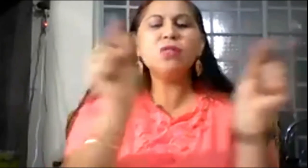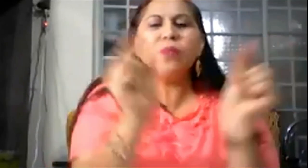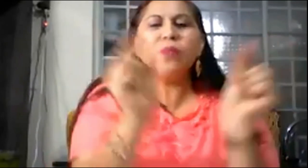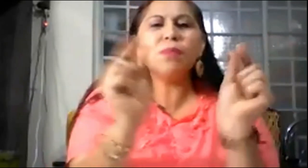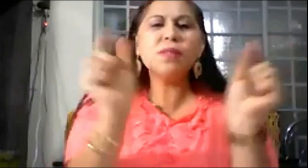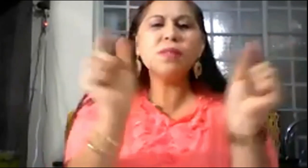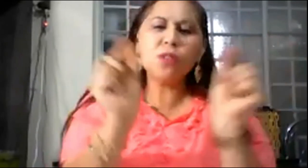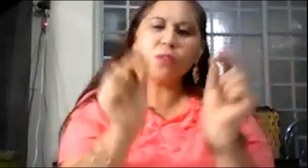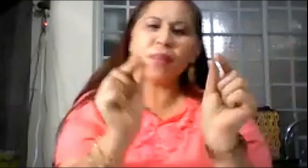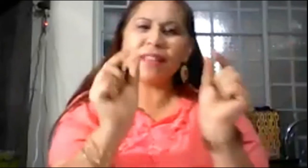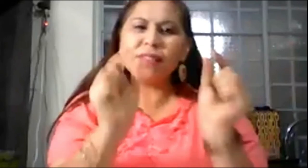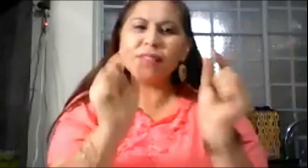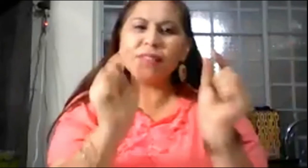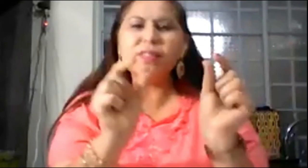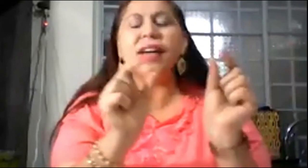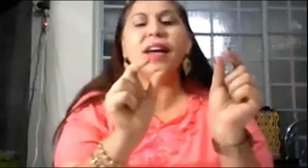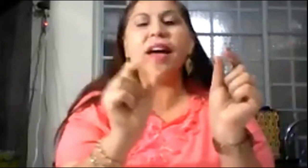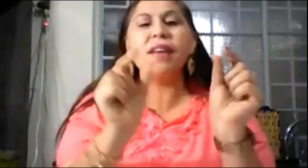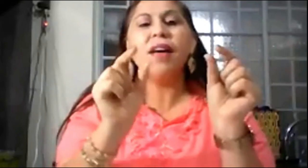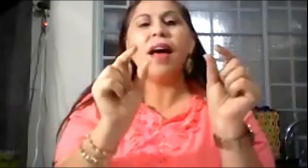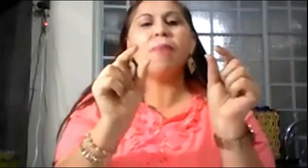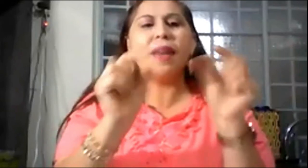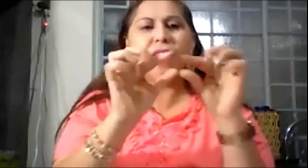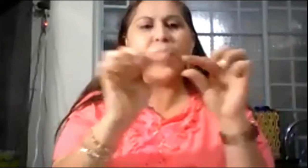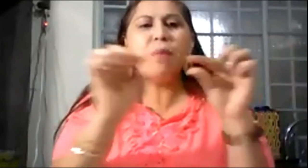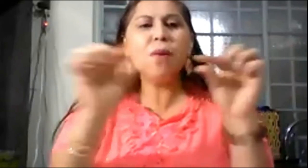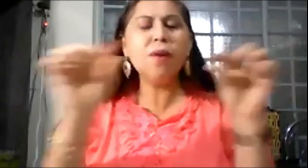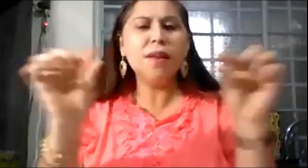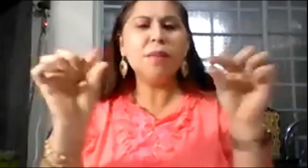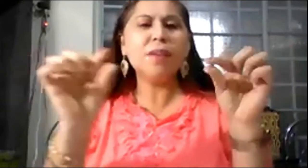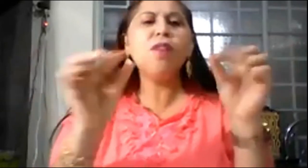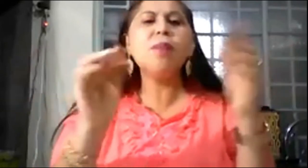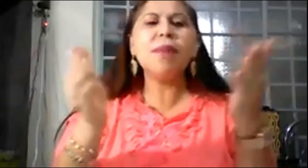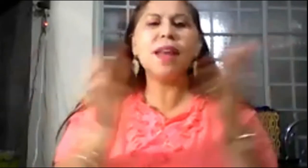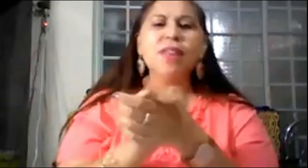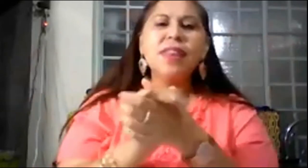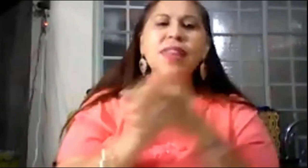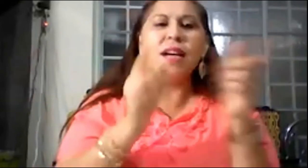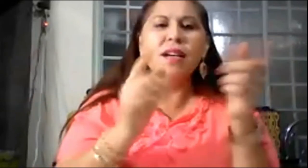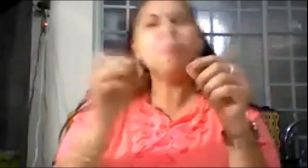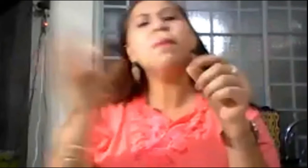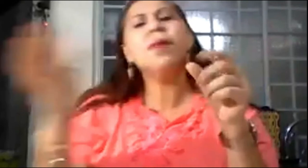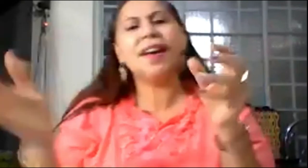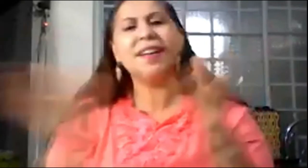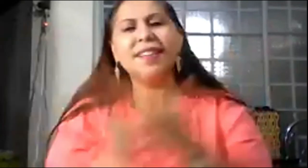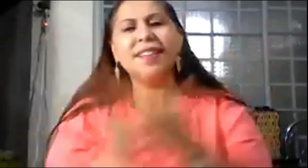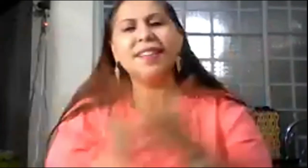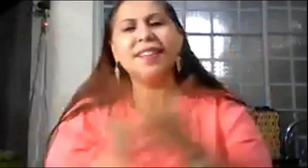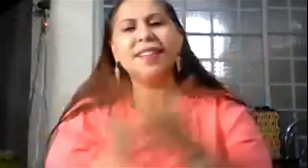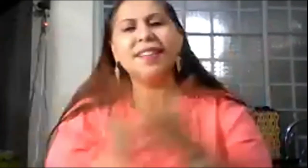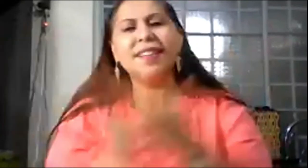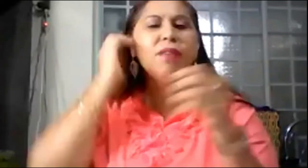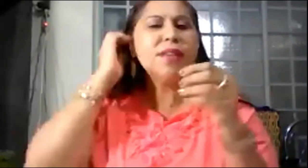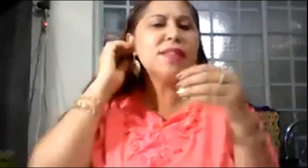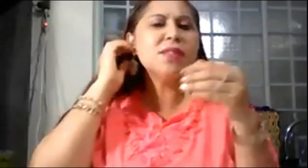esses dois pedacinhos se agregaram à palavra amor para formar a palavra namorar,